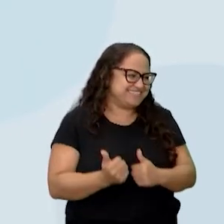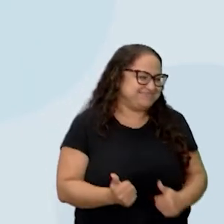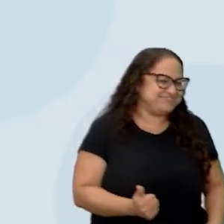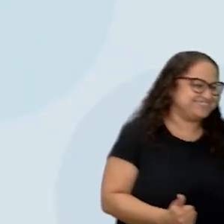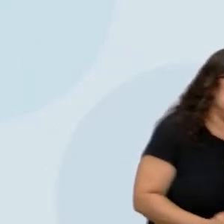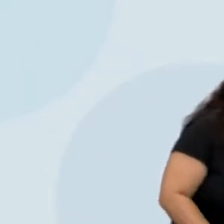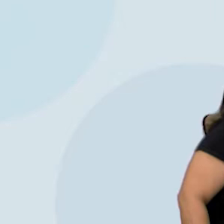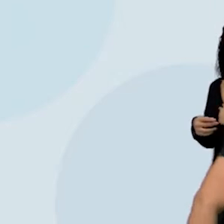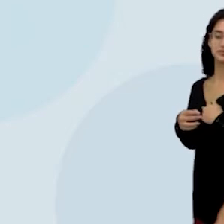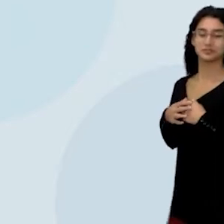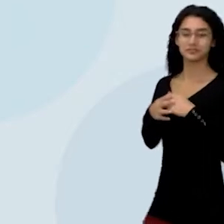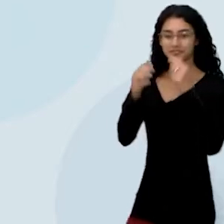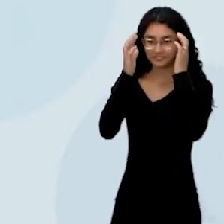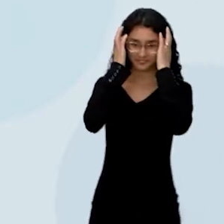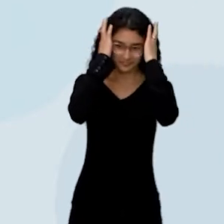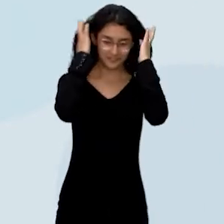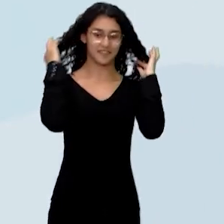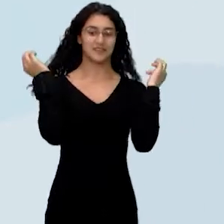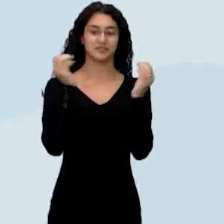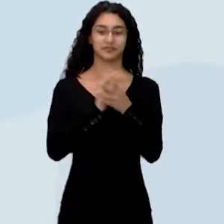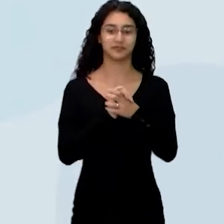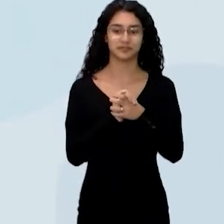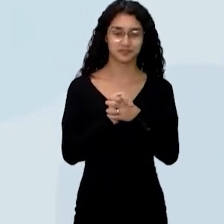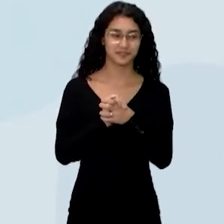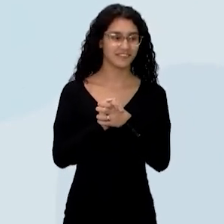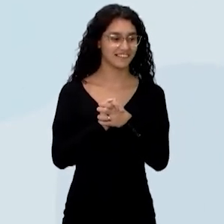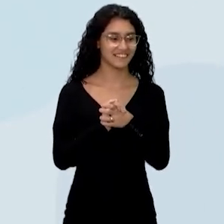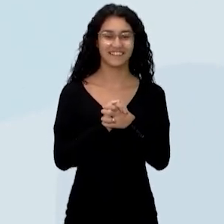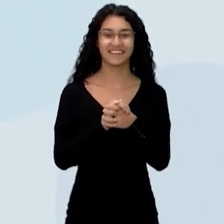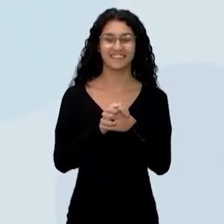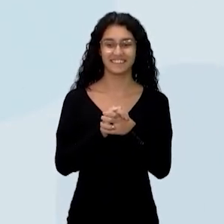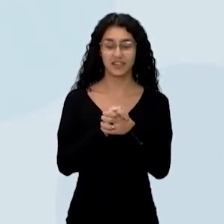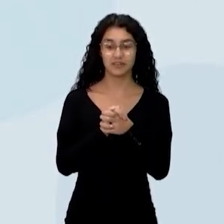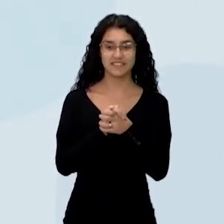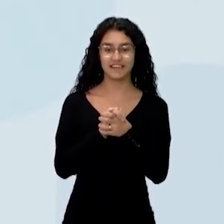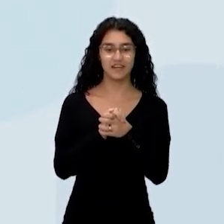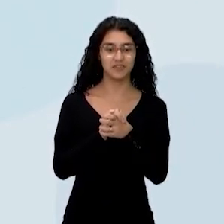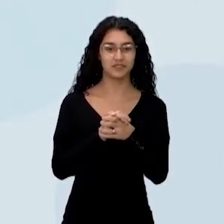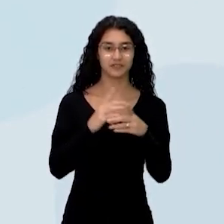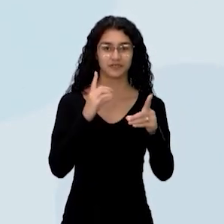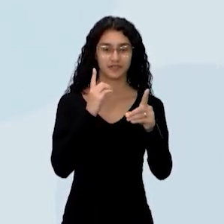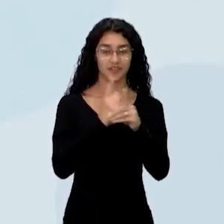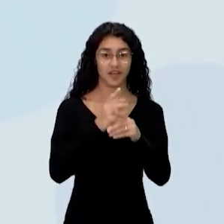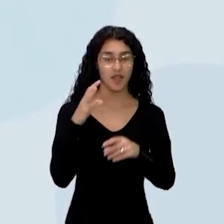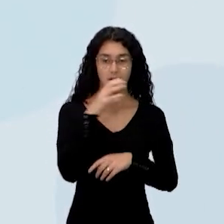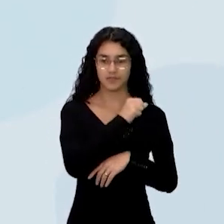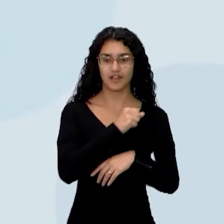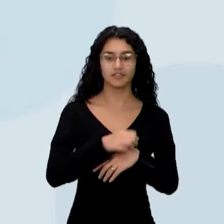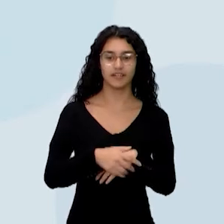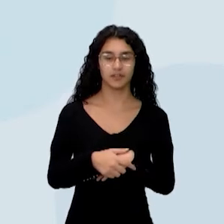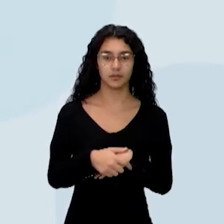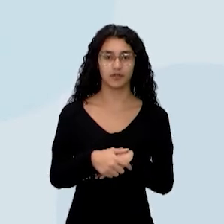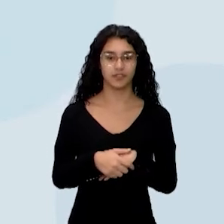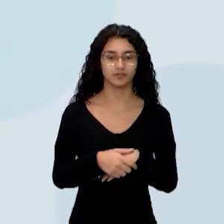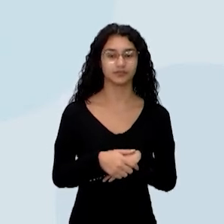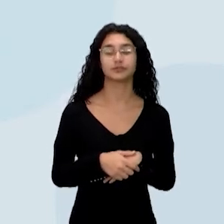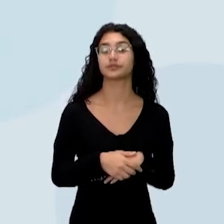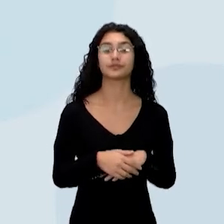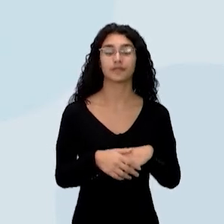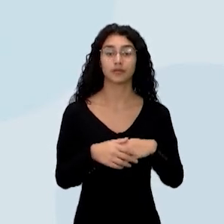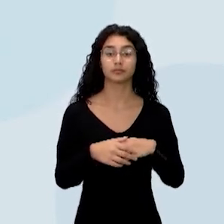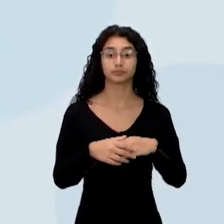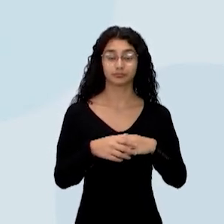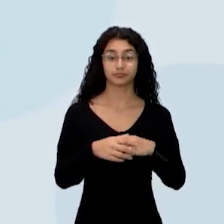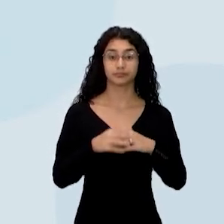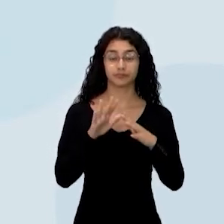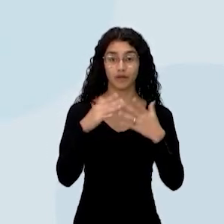aí. Então, ali está girando muito rápido. Então, Júpiter é um planeta que gira rápido, né? 9 horas. A cada 9 horas está girando rapidamente no seu